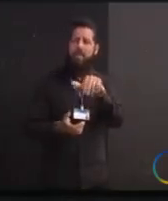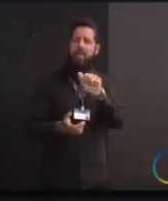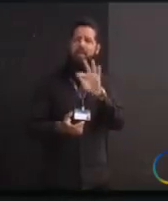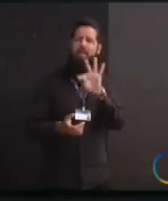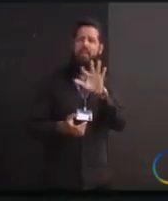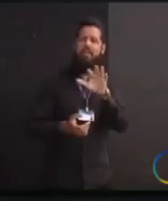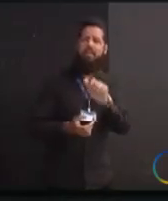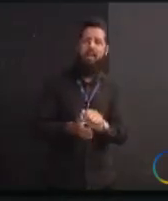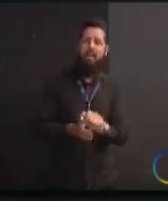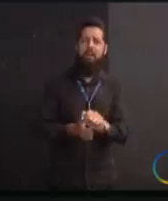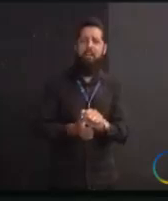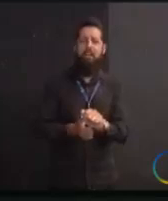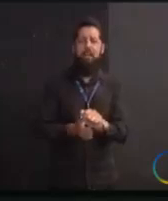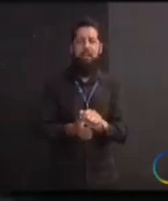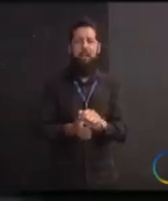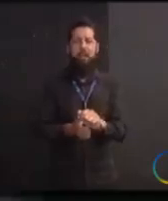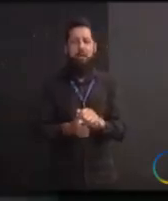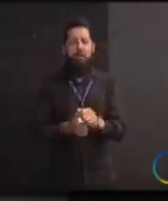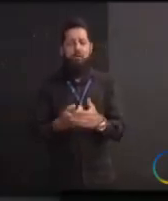acha que eu preciso melhorar.